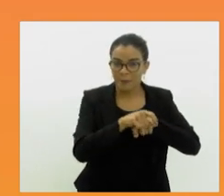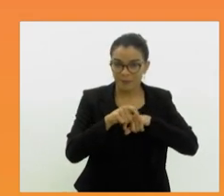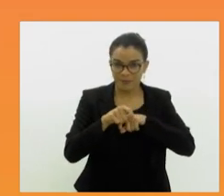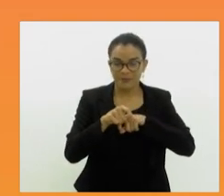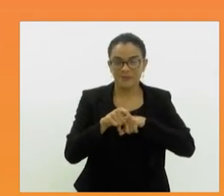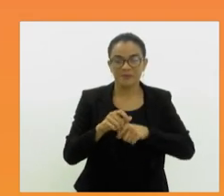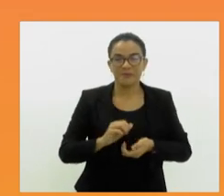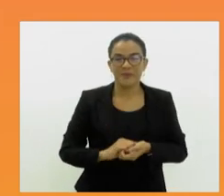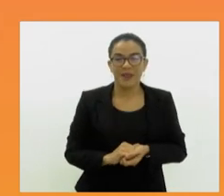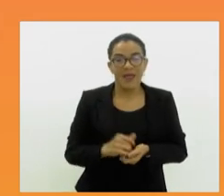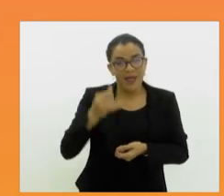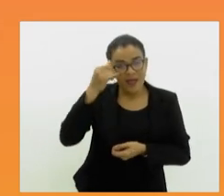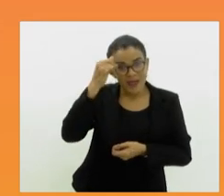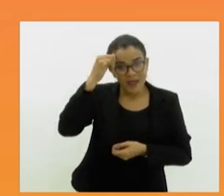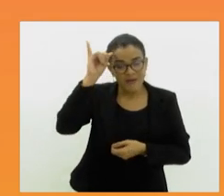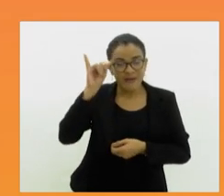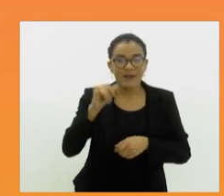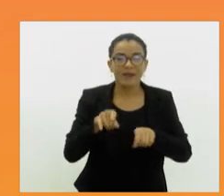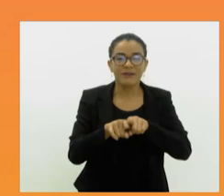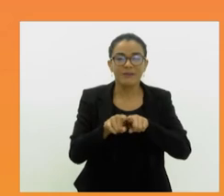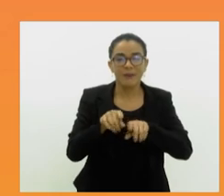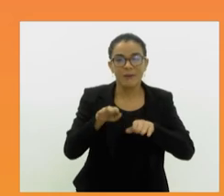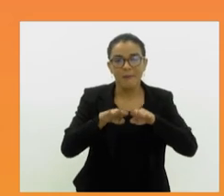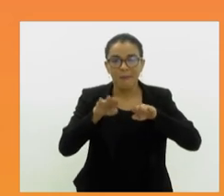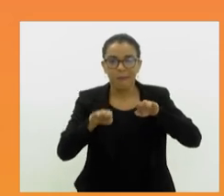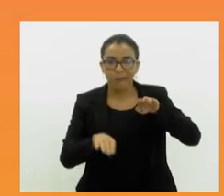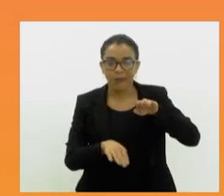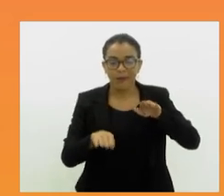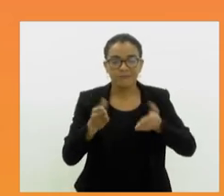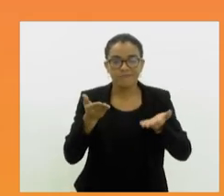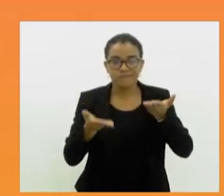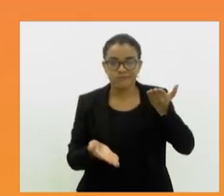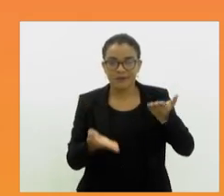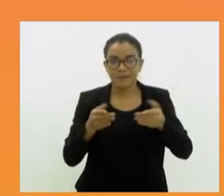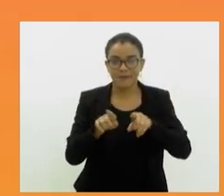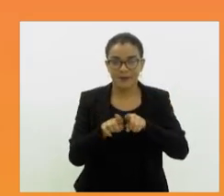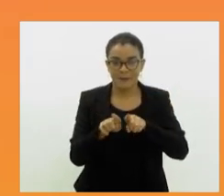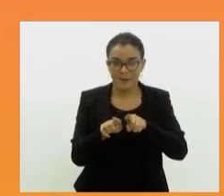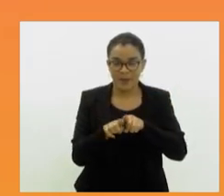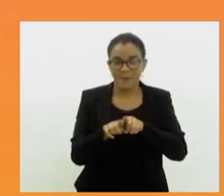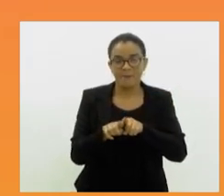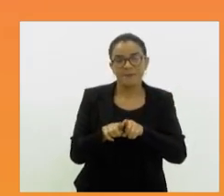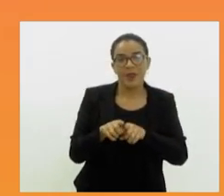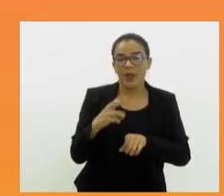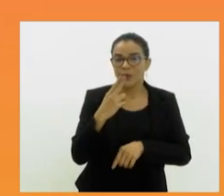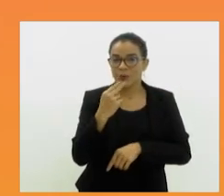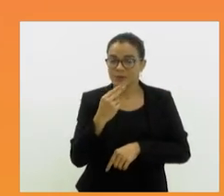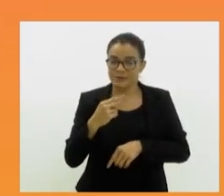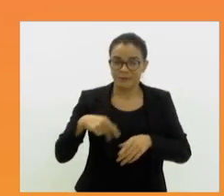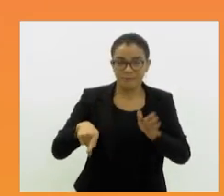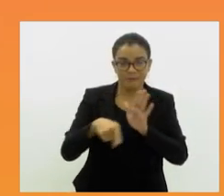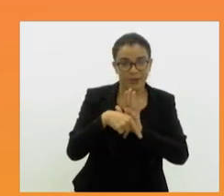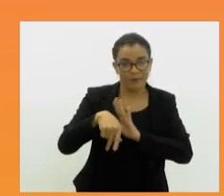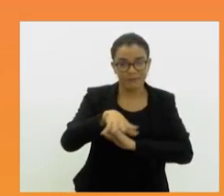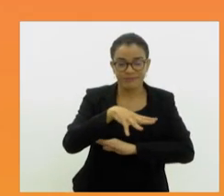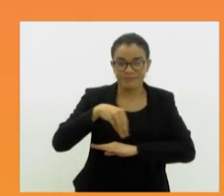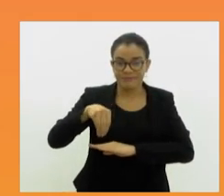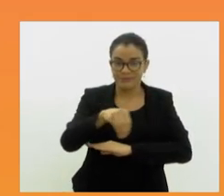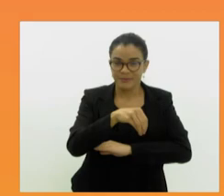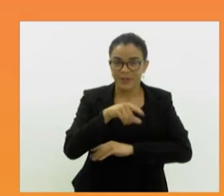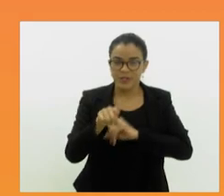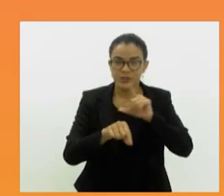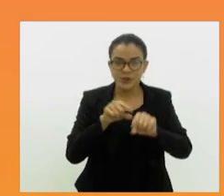adubação, evitar desequilíbrios nutricionais nos cultivos agrícolas e pastagens, minimizar danos ao meio ambiente,